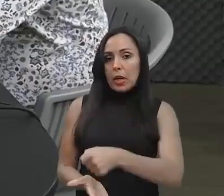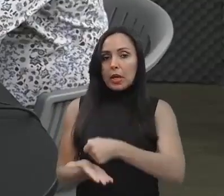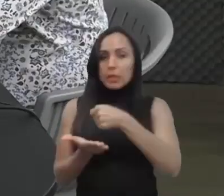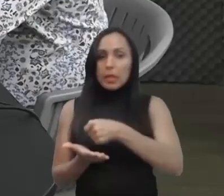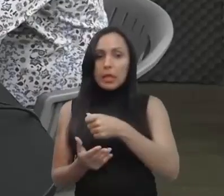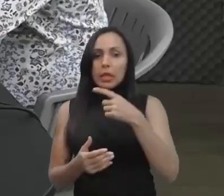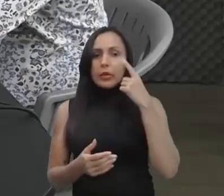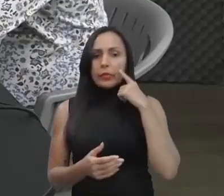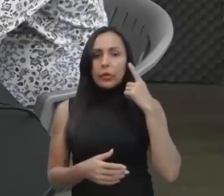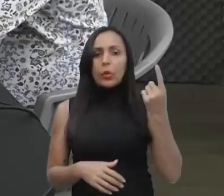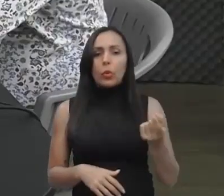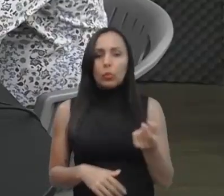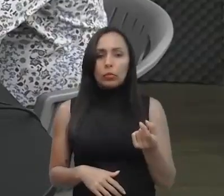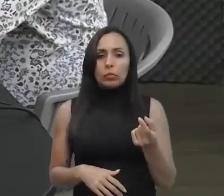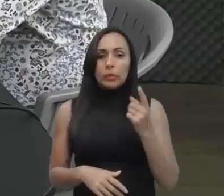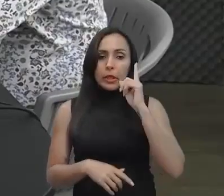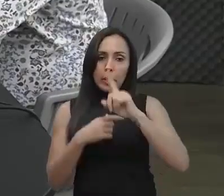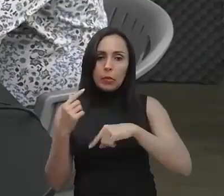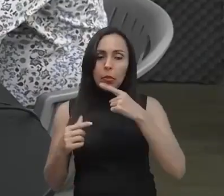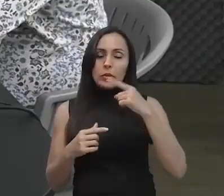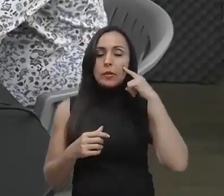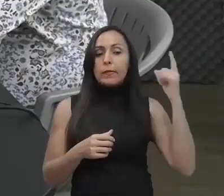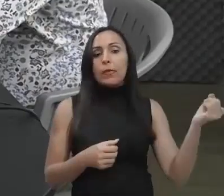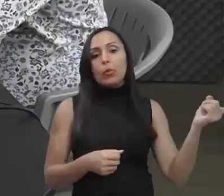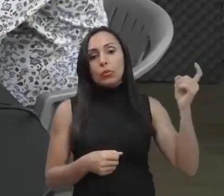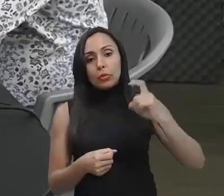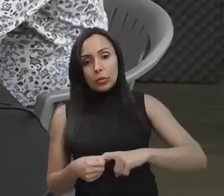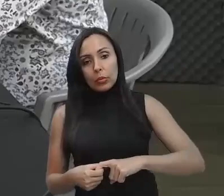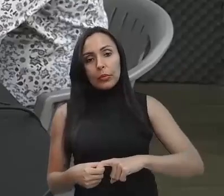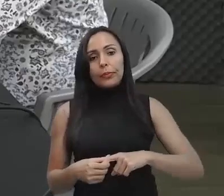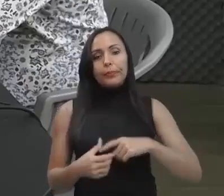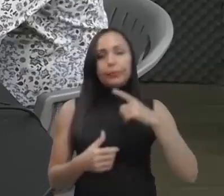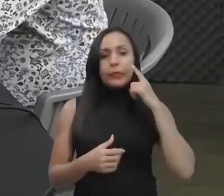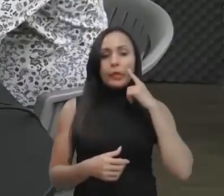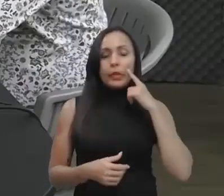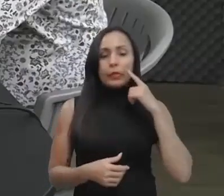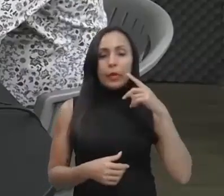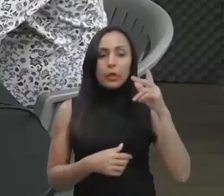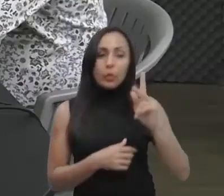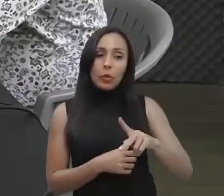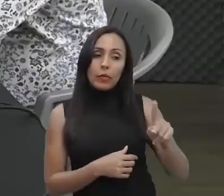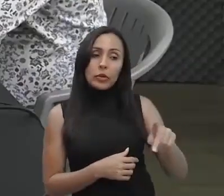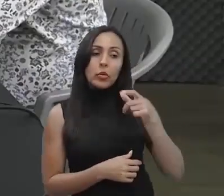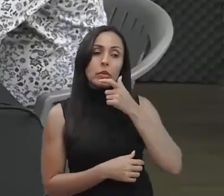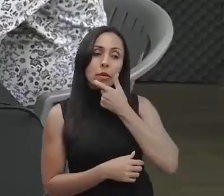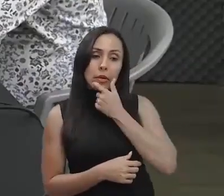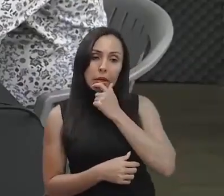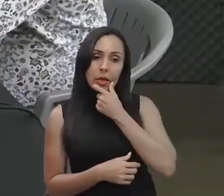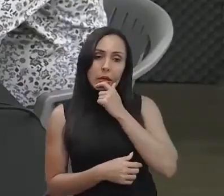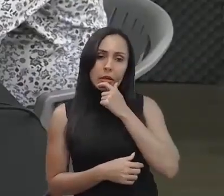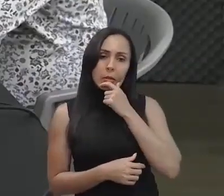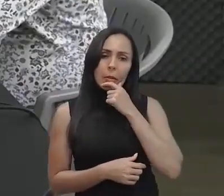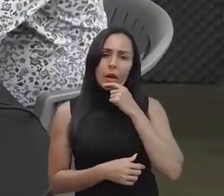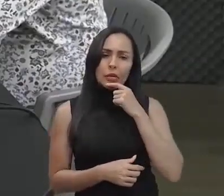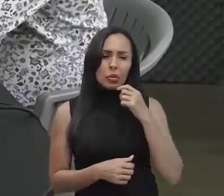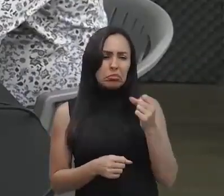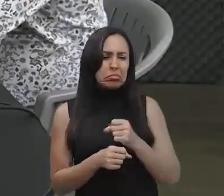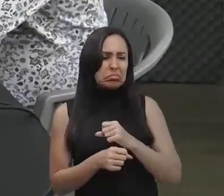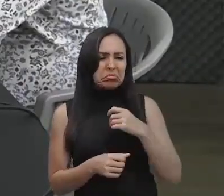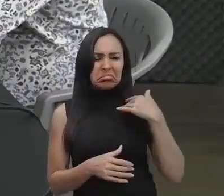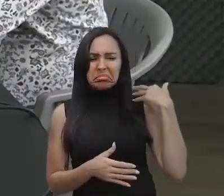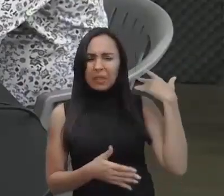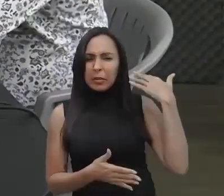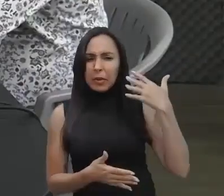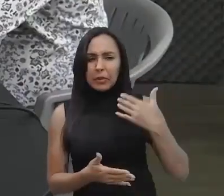bom tempo lá e aí ele voltou para cá virou professor de curso de inglês passou um tempão mas assim perdi